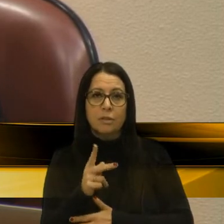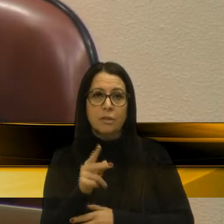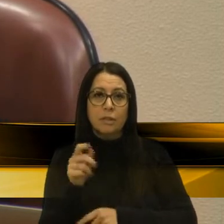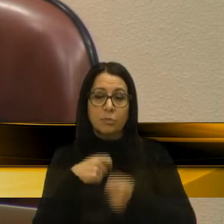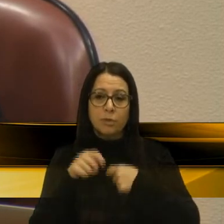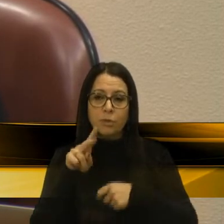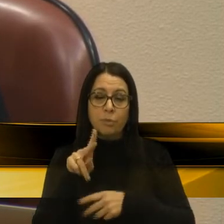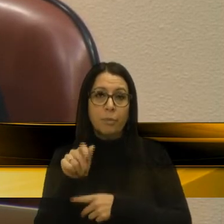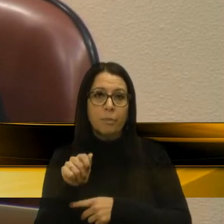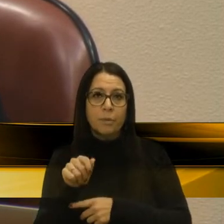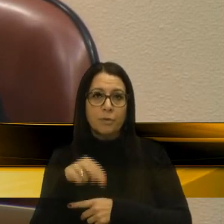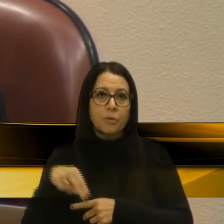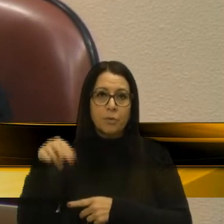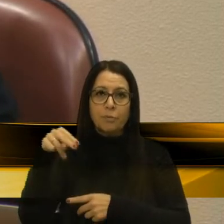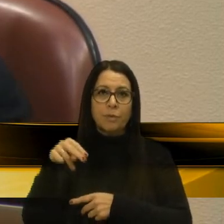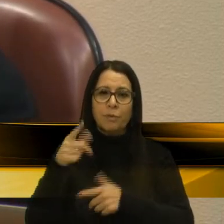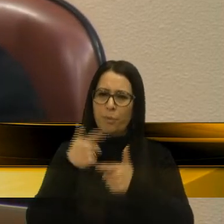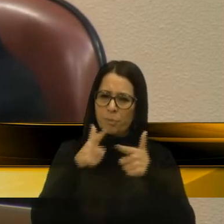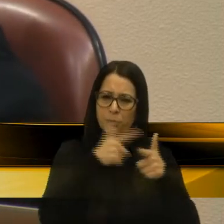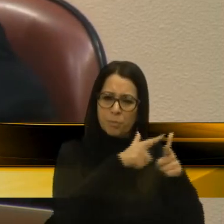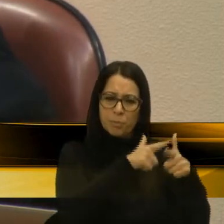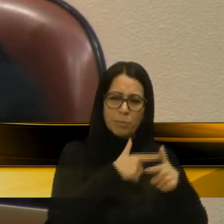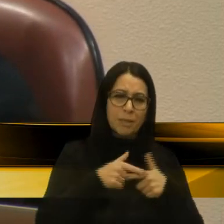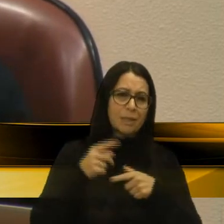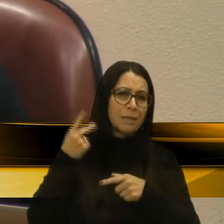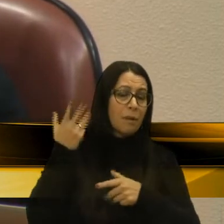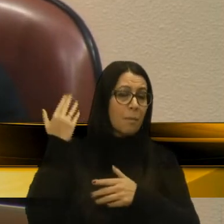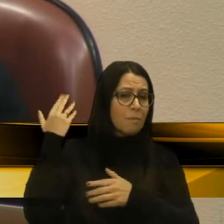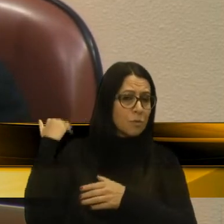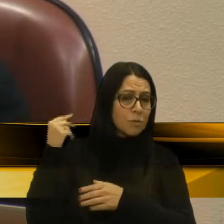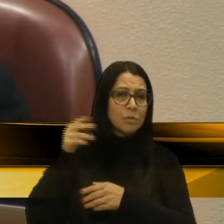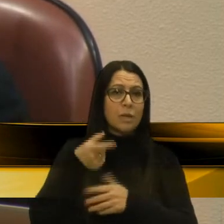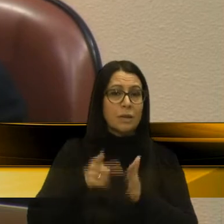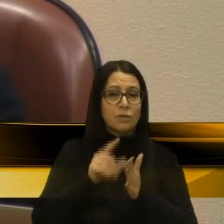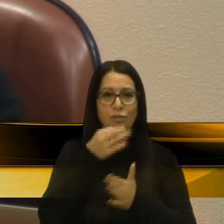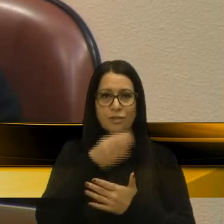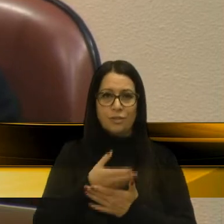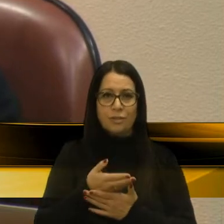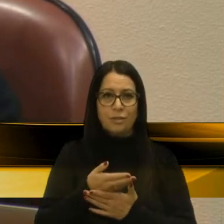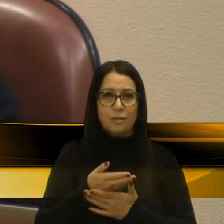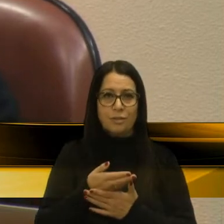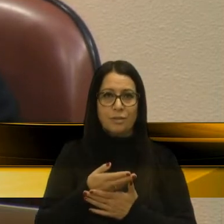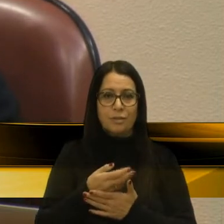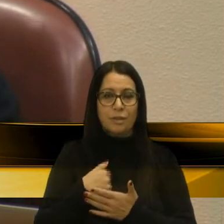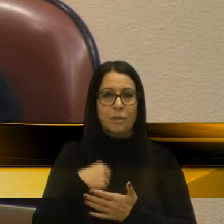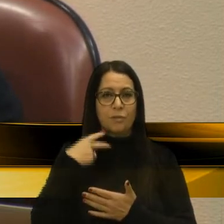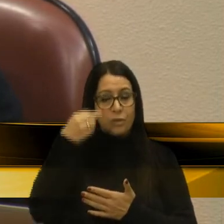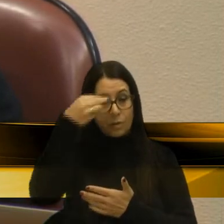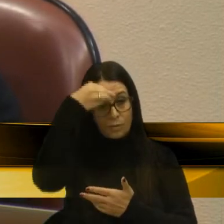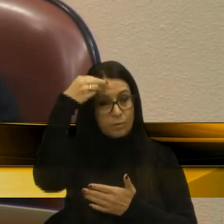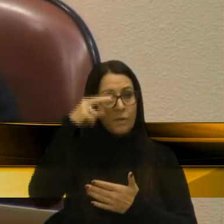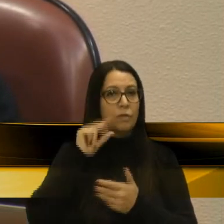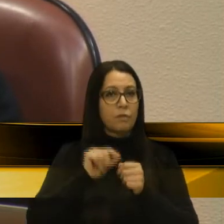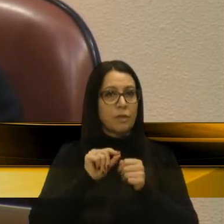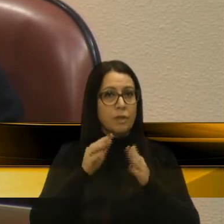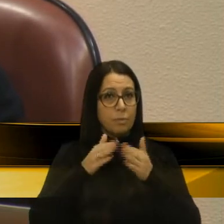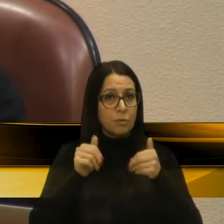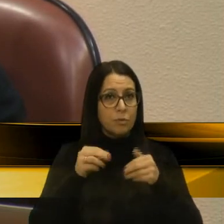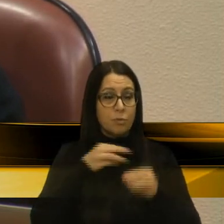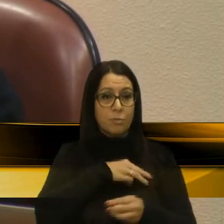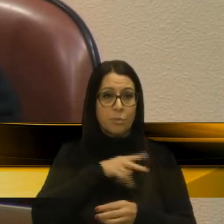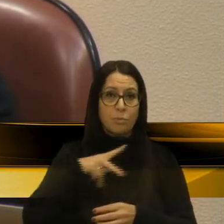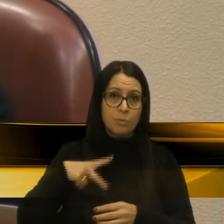problemas que essas empresas apresentam no país inteiro. São empresas do centro do país que administram UPAs e unidades